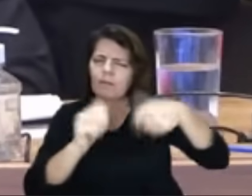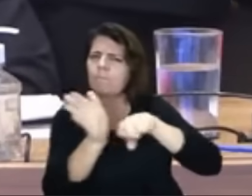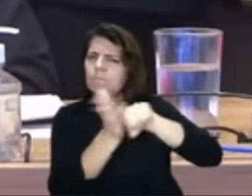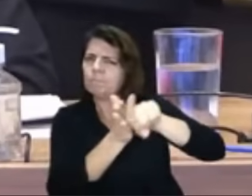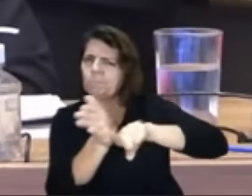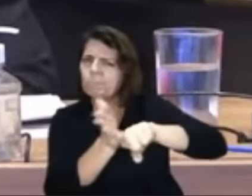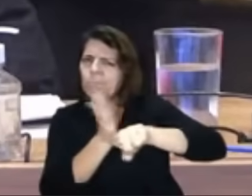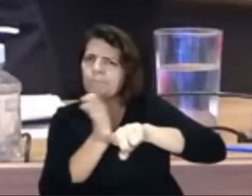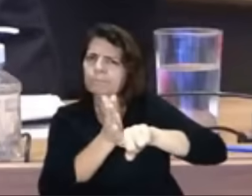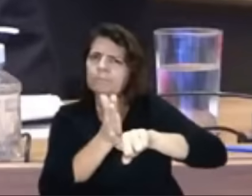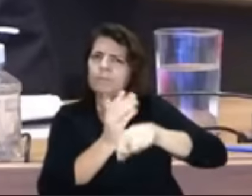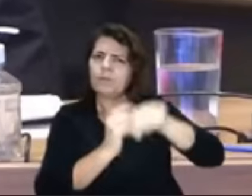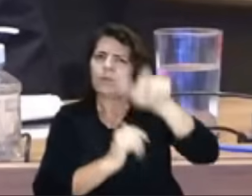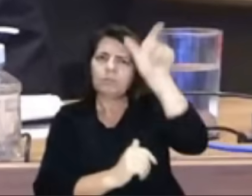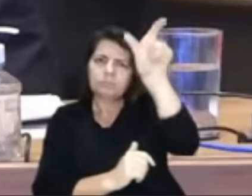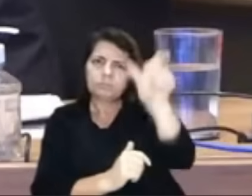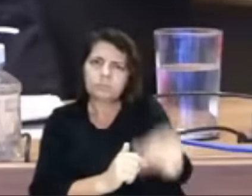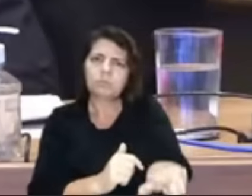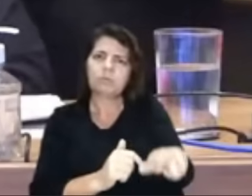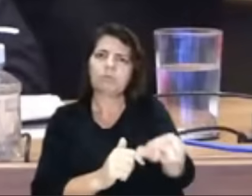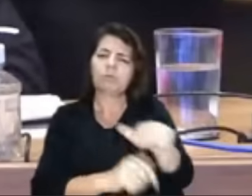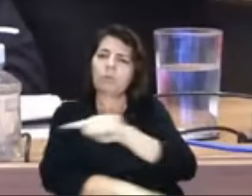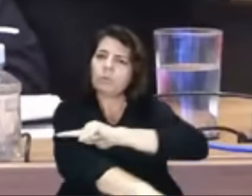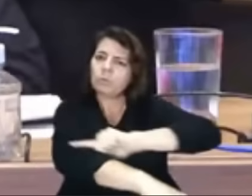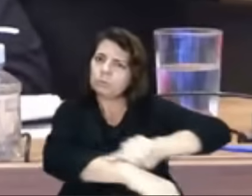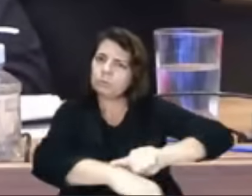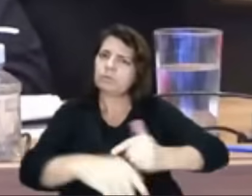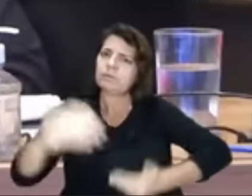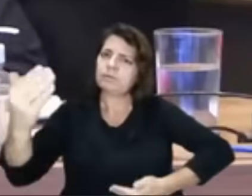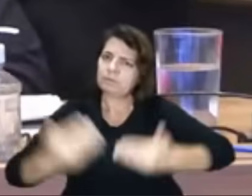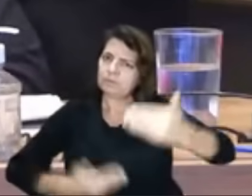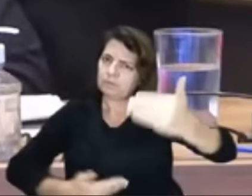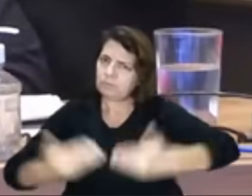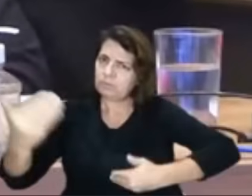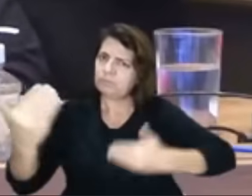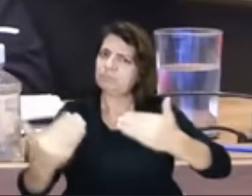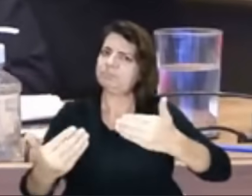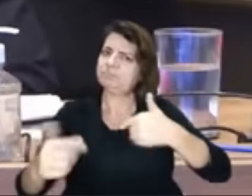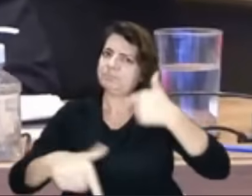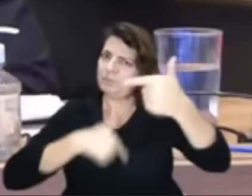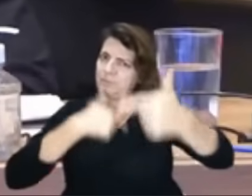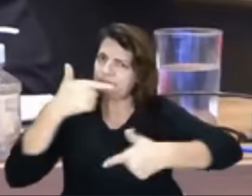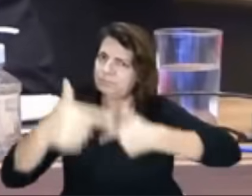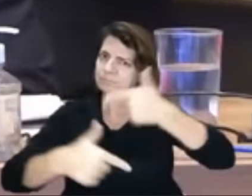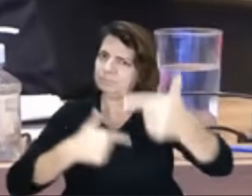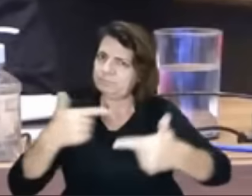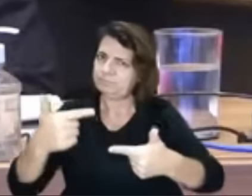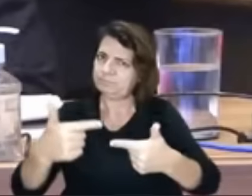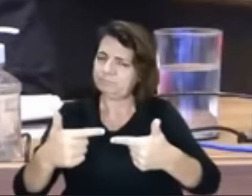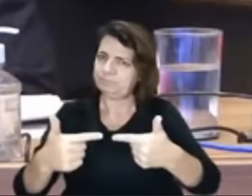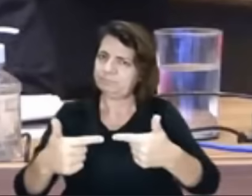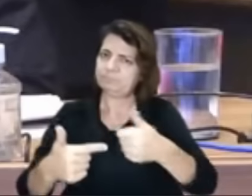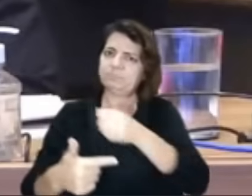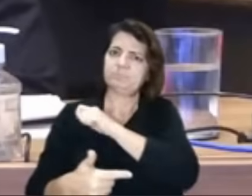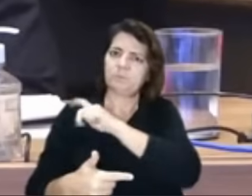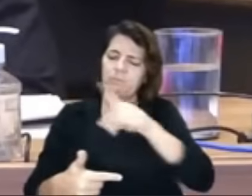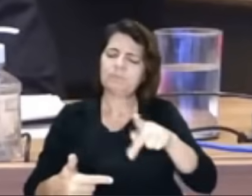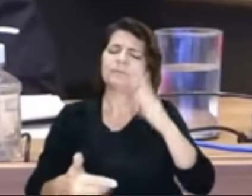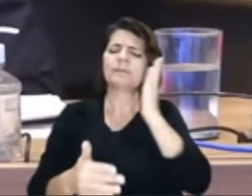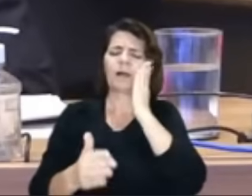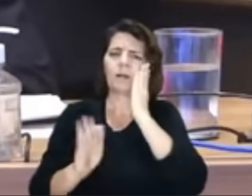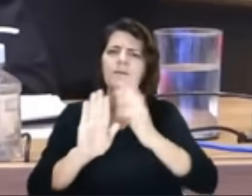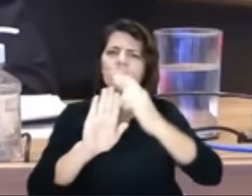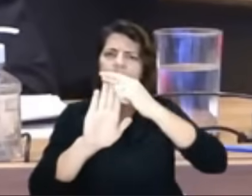dos Servidores Públicos então a gente sabe das dos princípios das diretrizes do exército